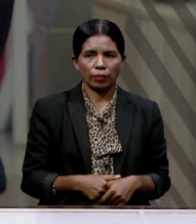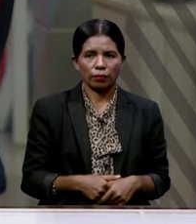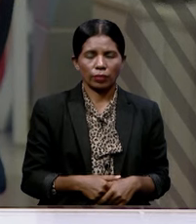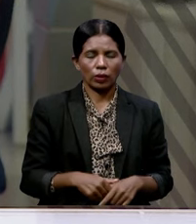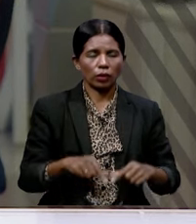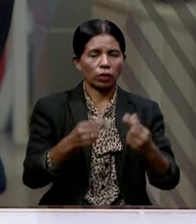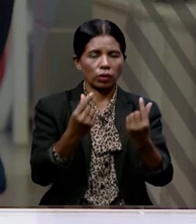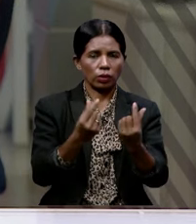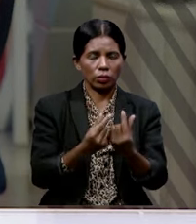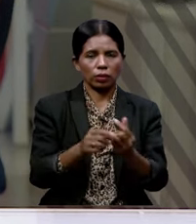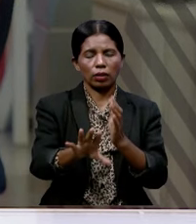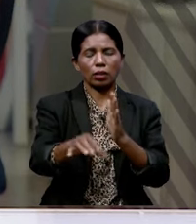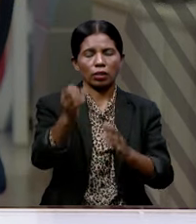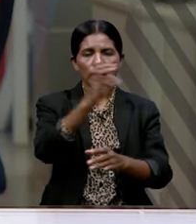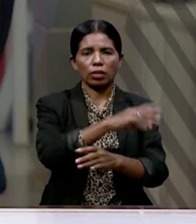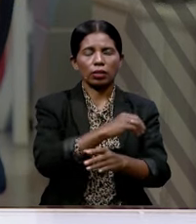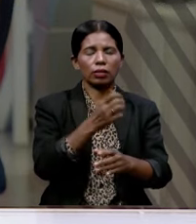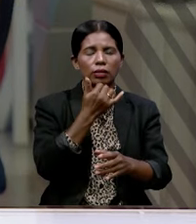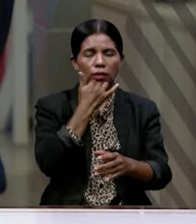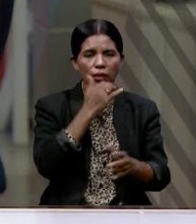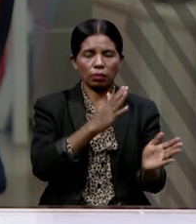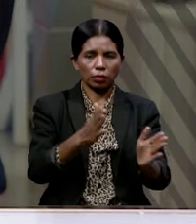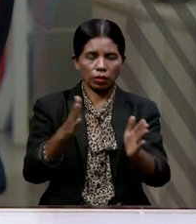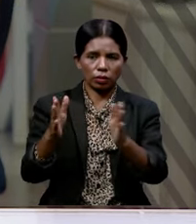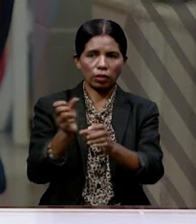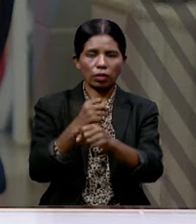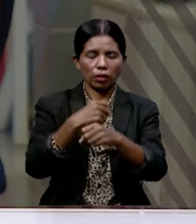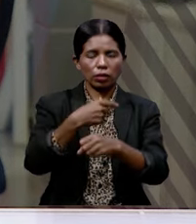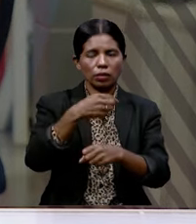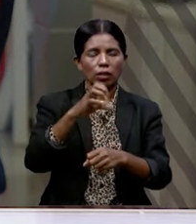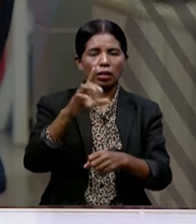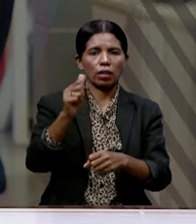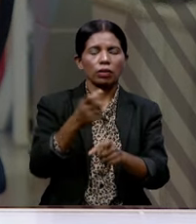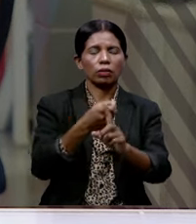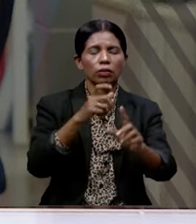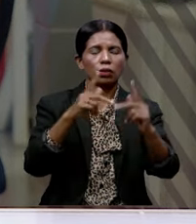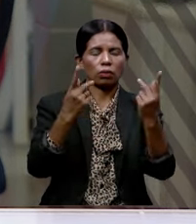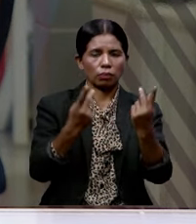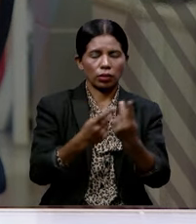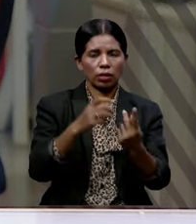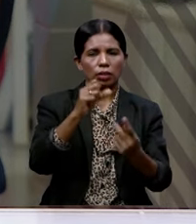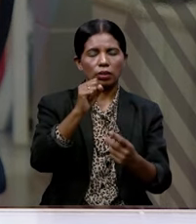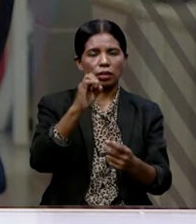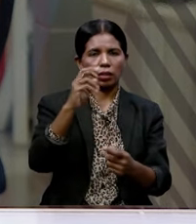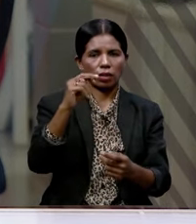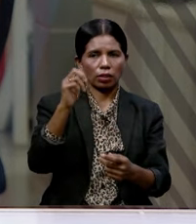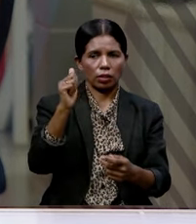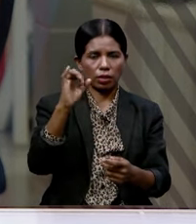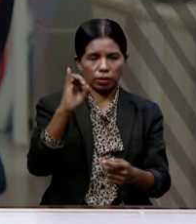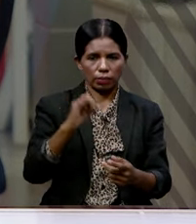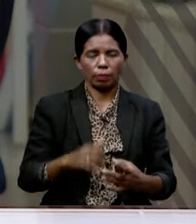Equipa conjunta detecta irregularidade e a processo produção gelado, Rússia e companhia Shenyang Chai.